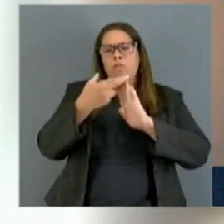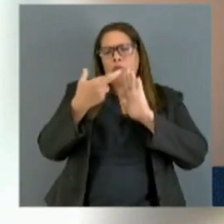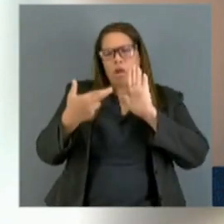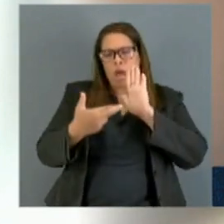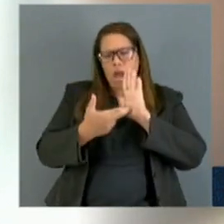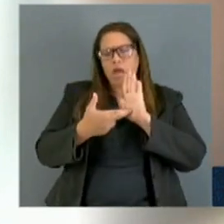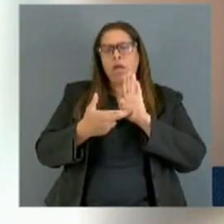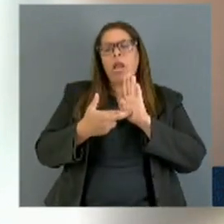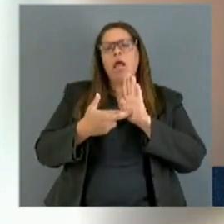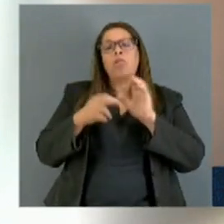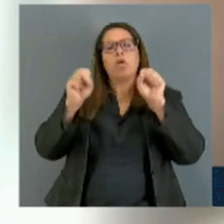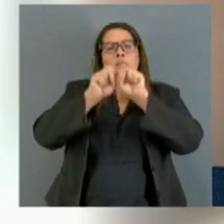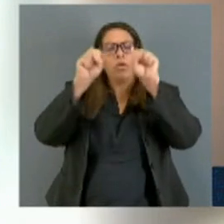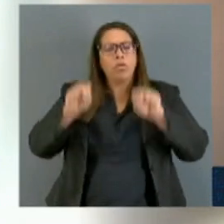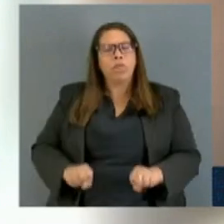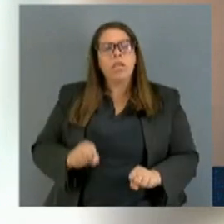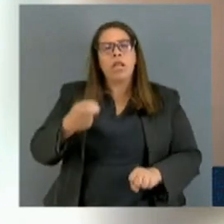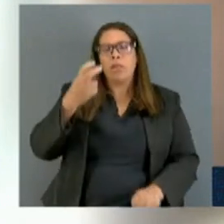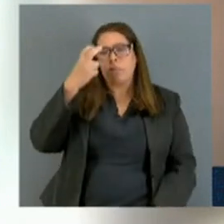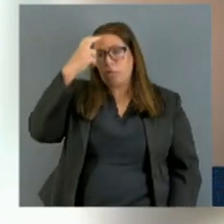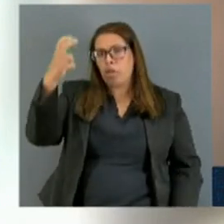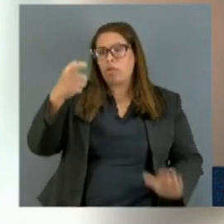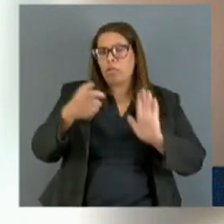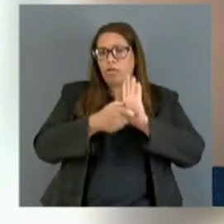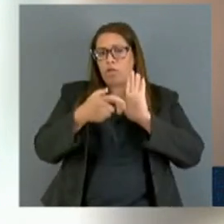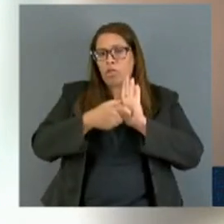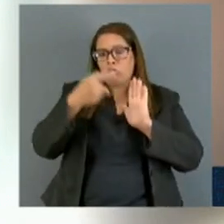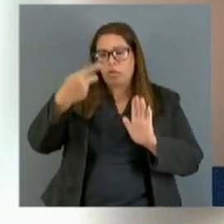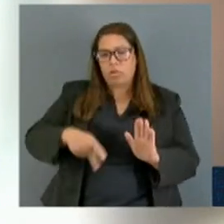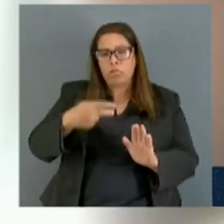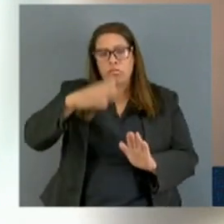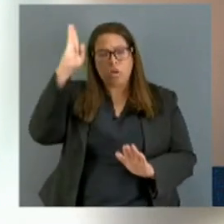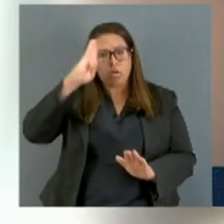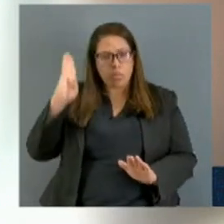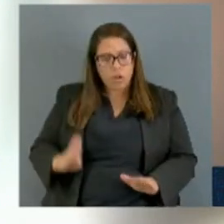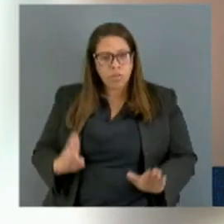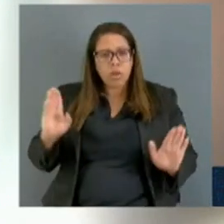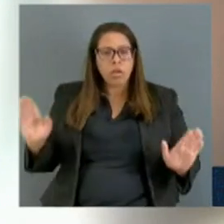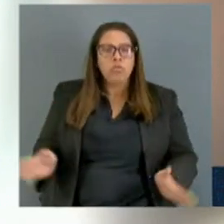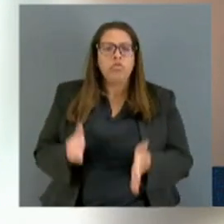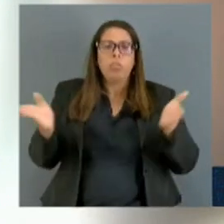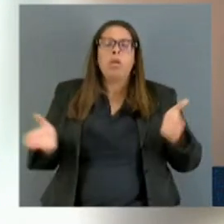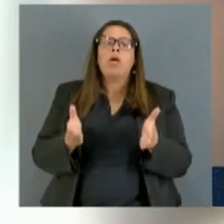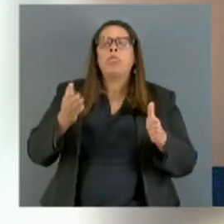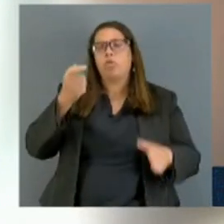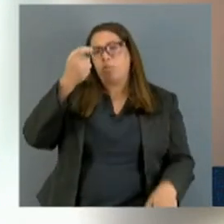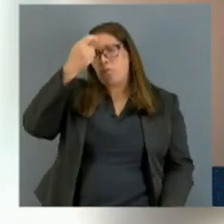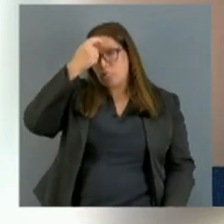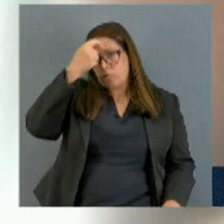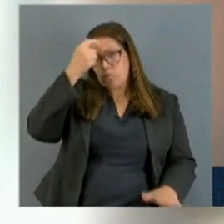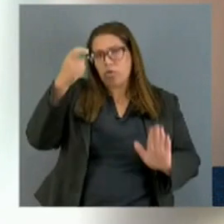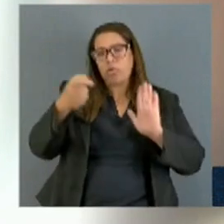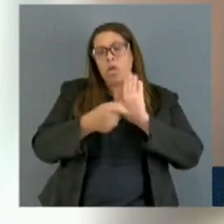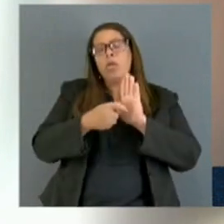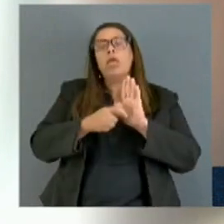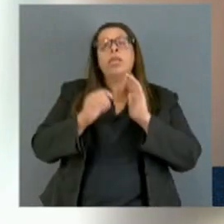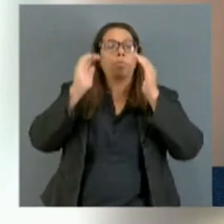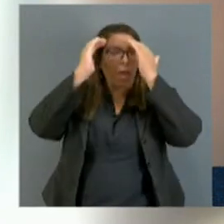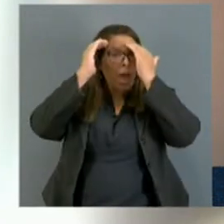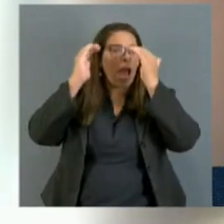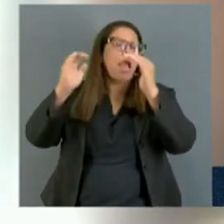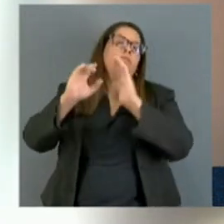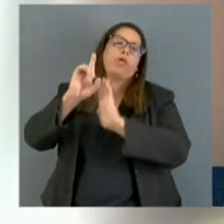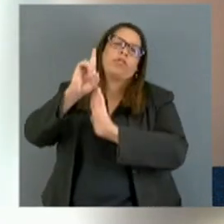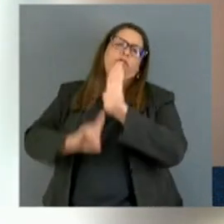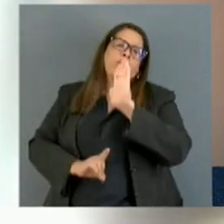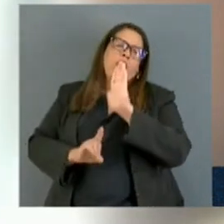em que eles dizem que ser perfeitamente compatível a agenda de estímulo à indústria nacional de inteligência artificial e a proteção de direitos fundamentais, evitando